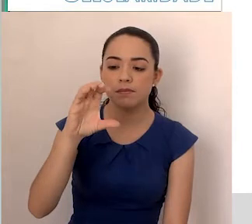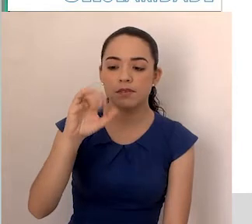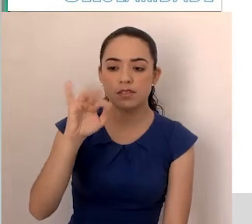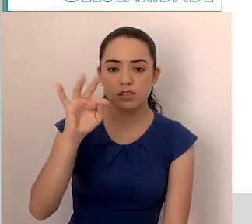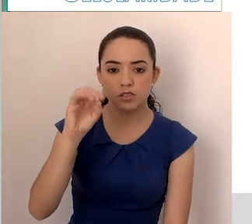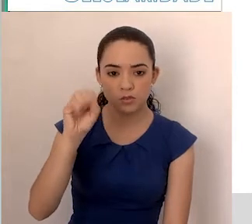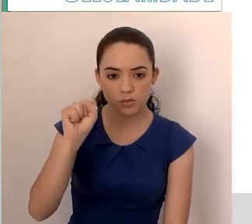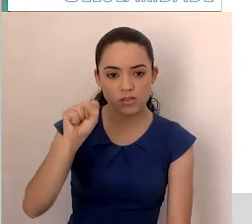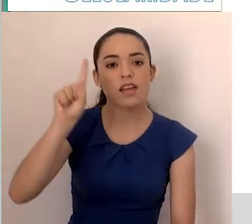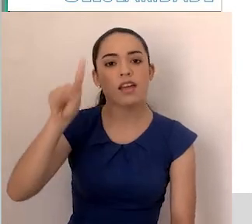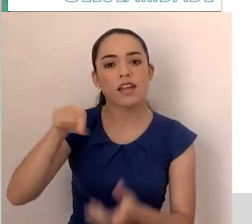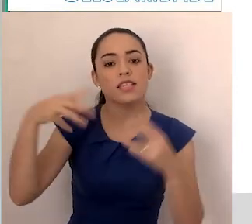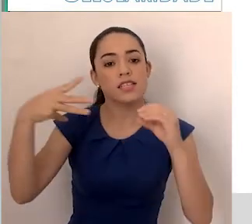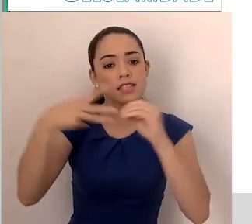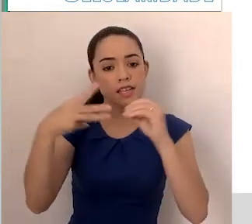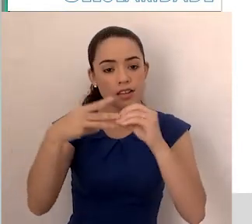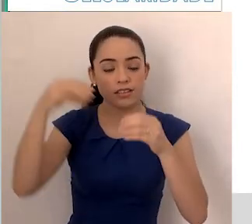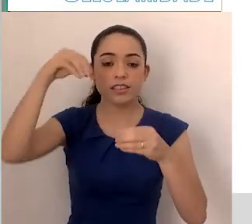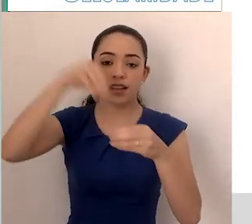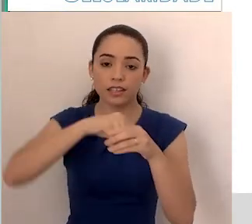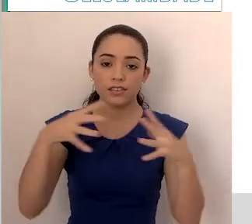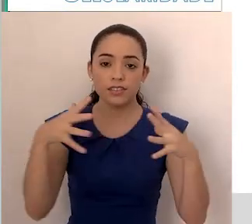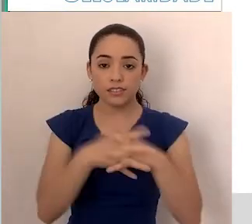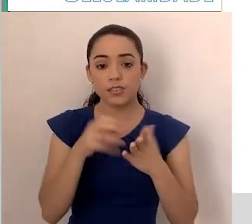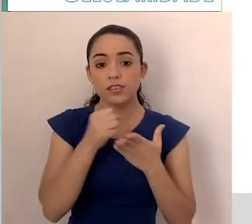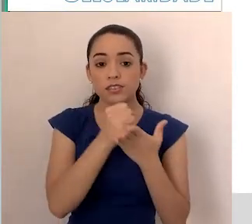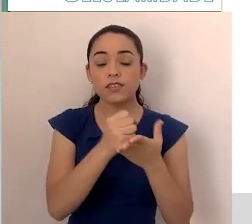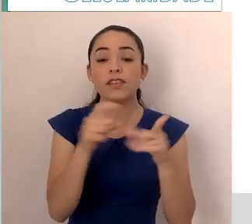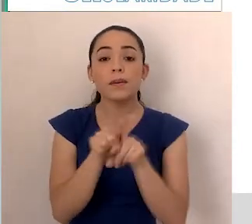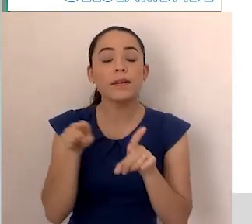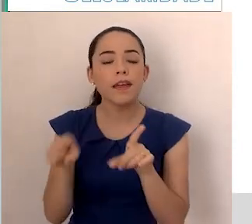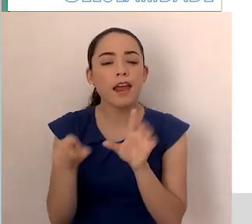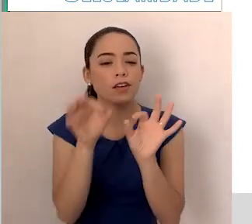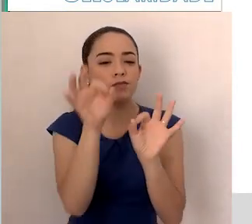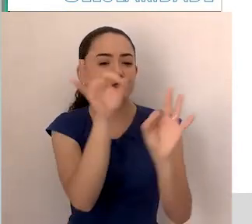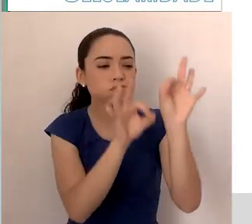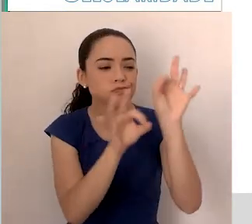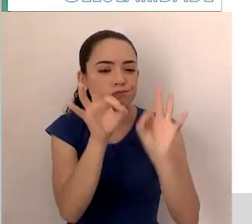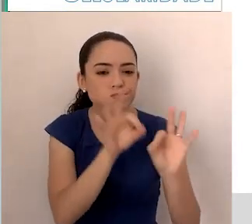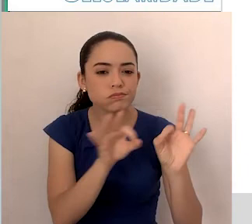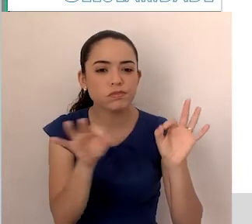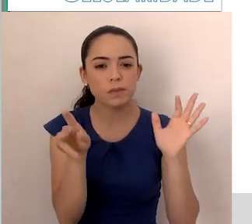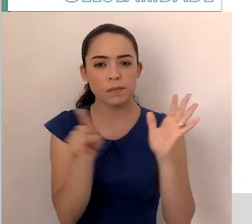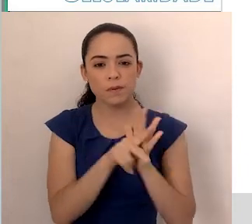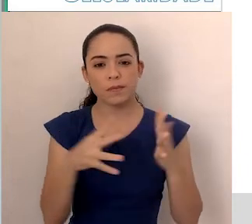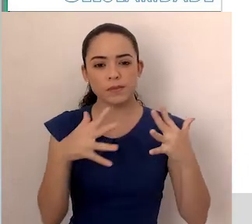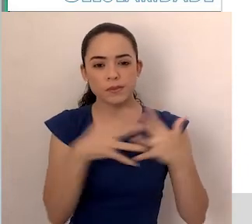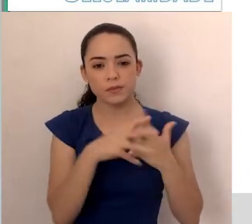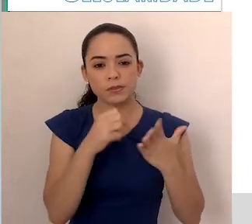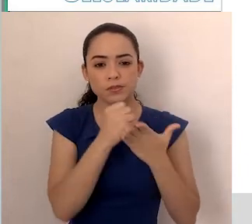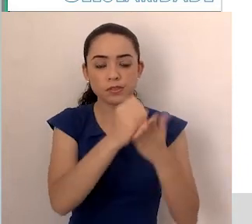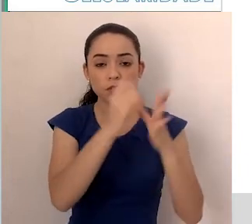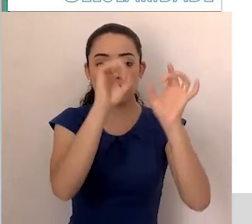residentes do tecido conjuntivo e também determinam um arranjo de tecido conjuntivo especializado.